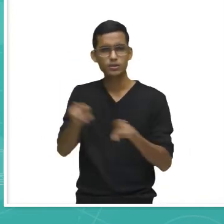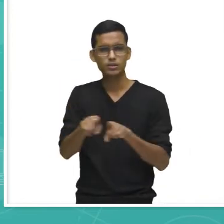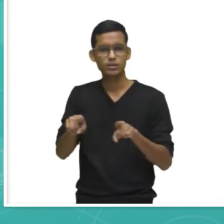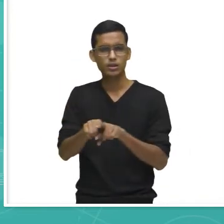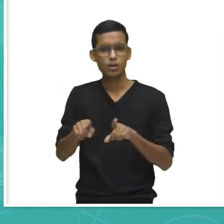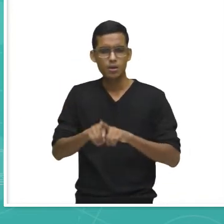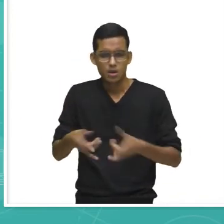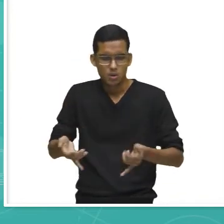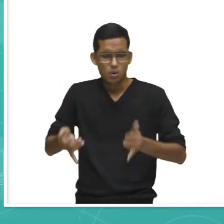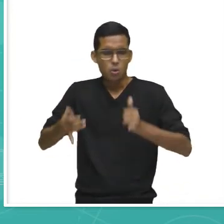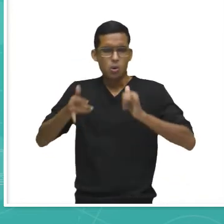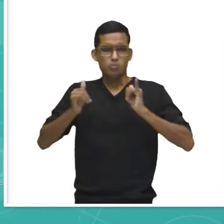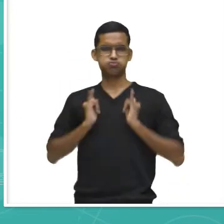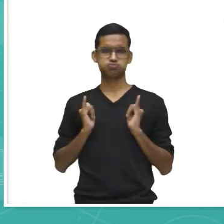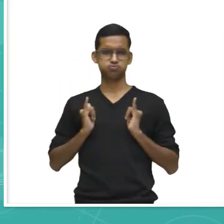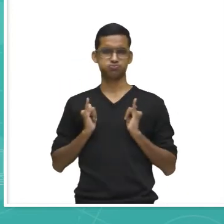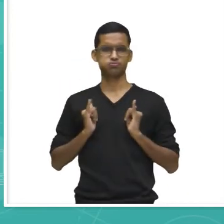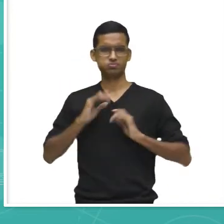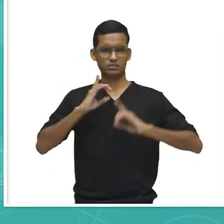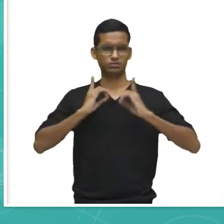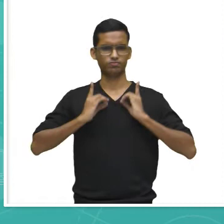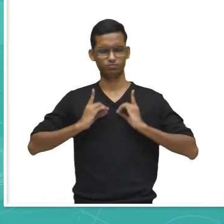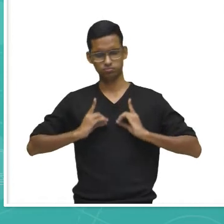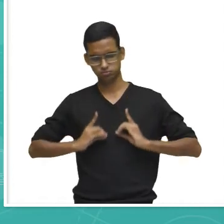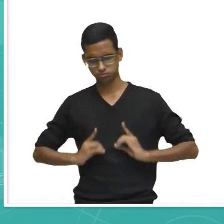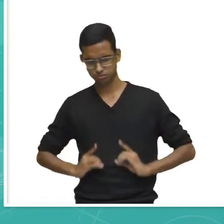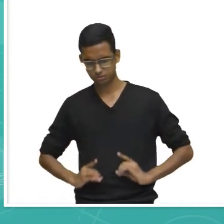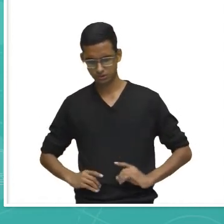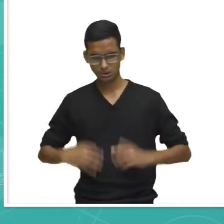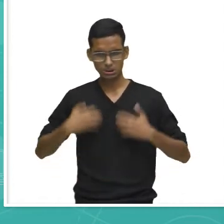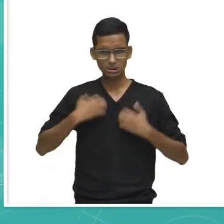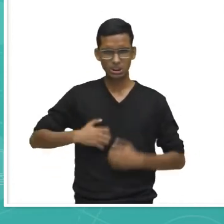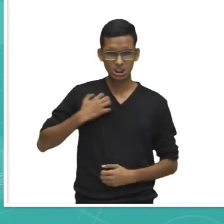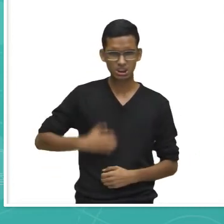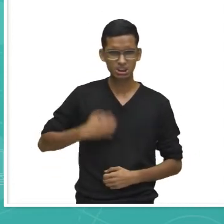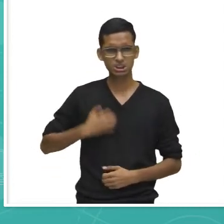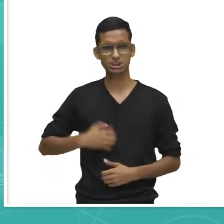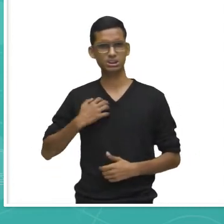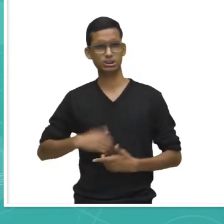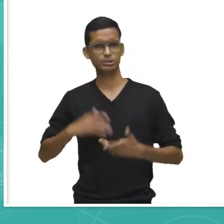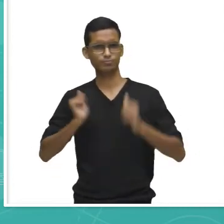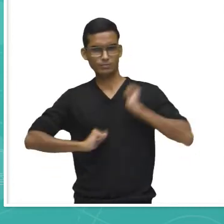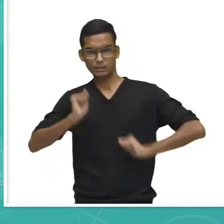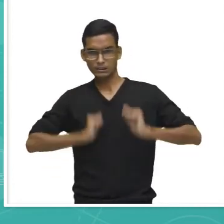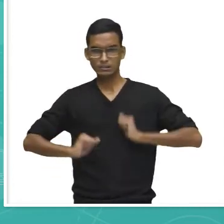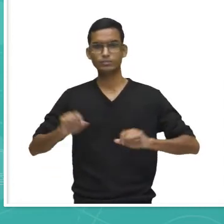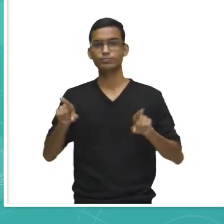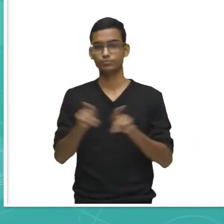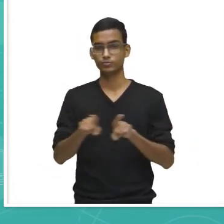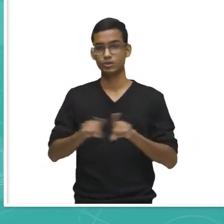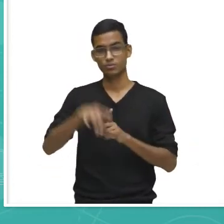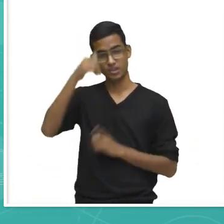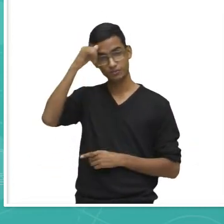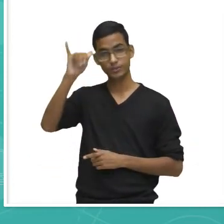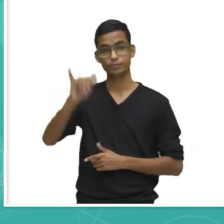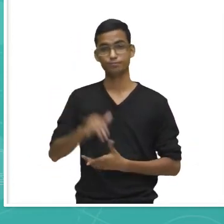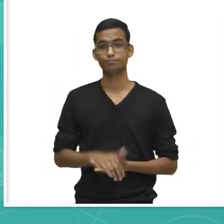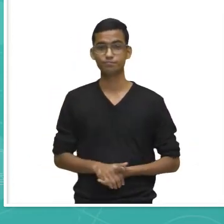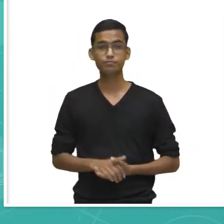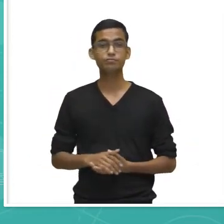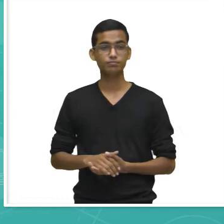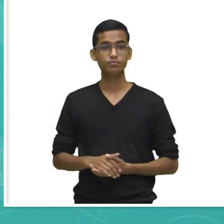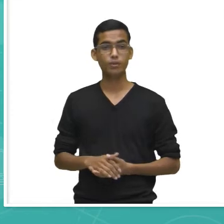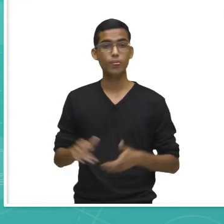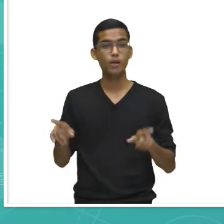sedentarismo, do estresse, da depressão, da ansiedade, dentre outros. a melhora da flexibilidade,